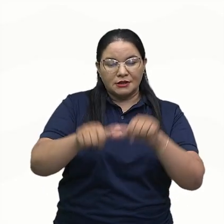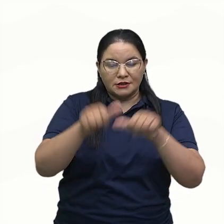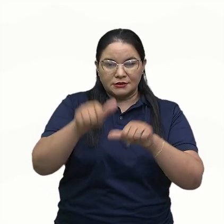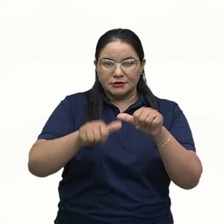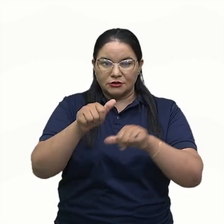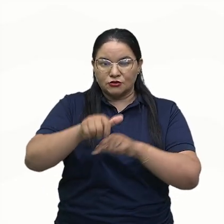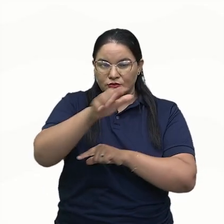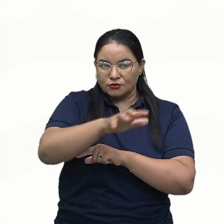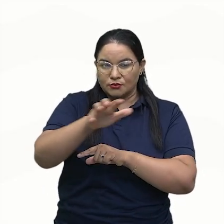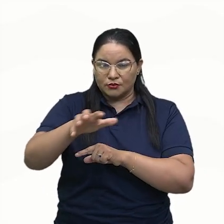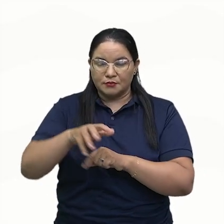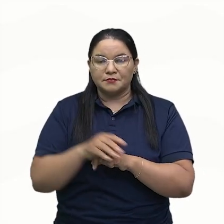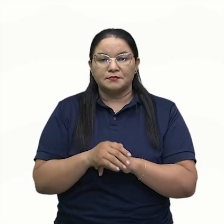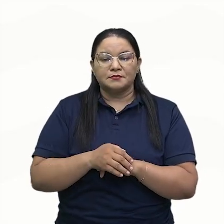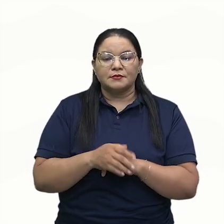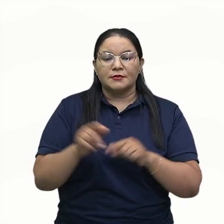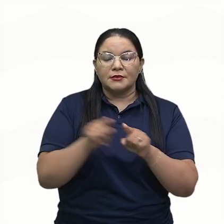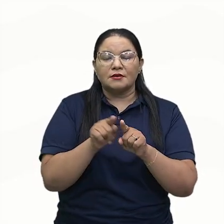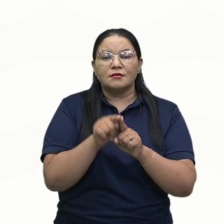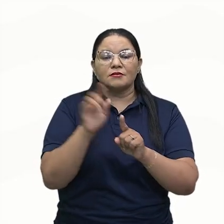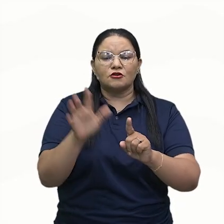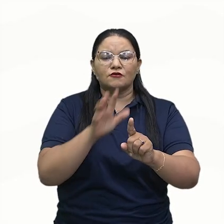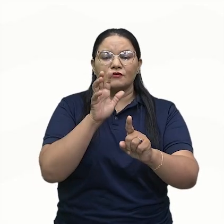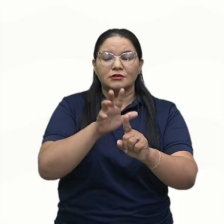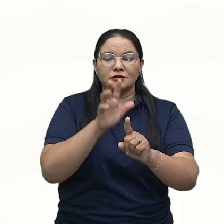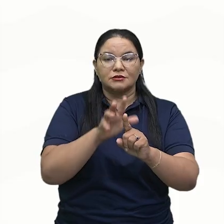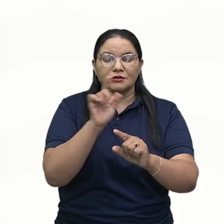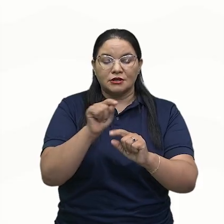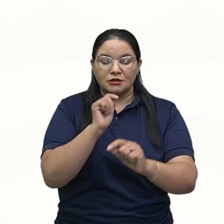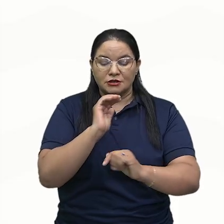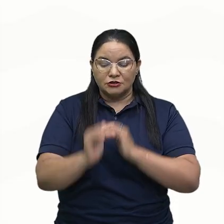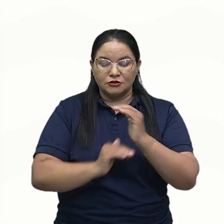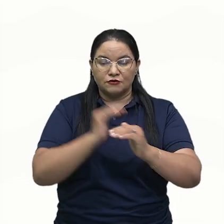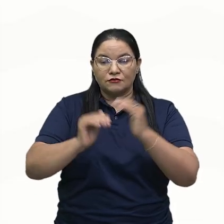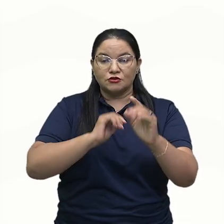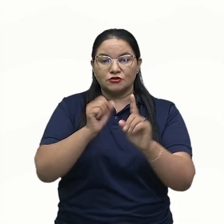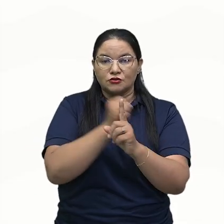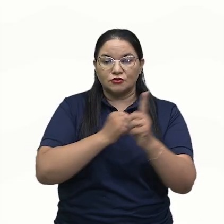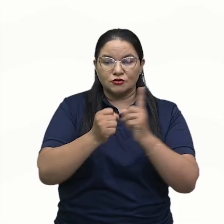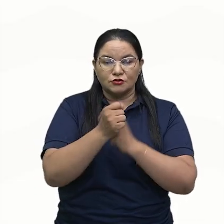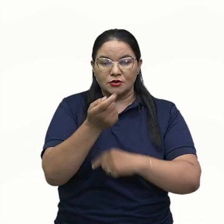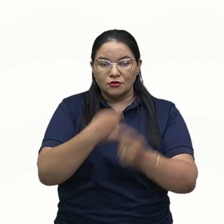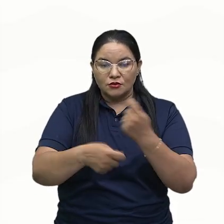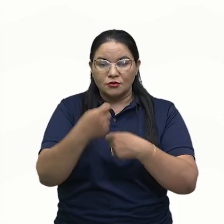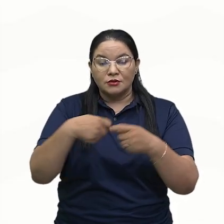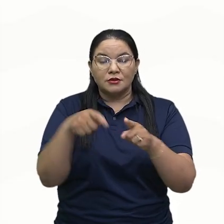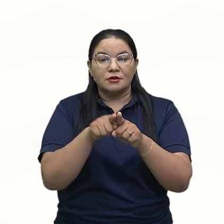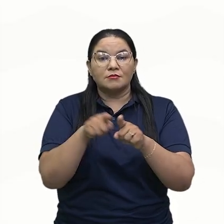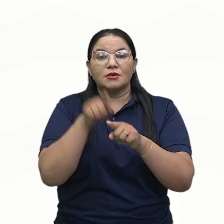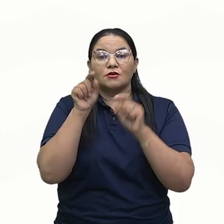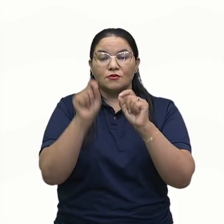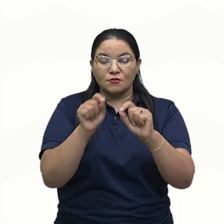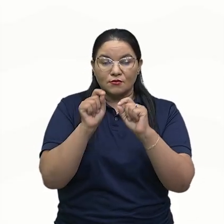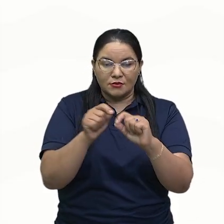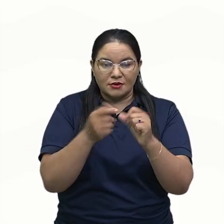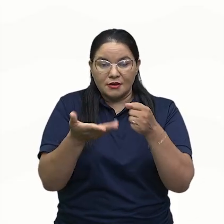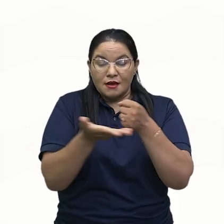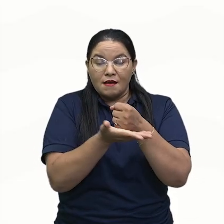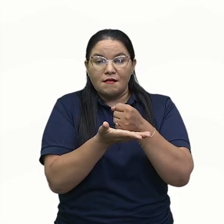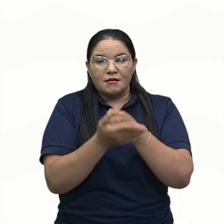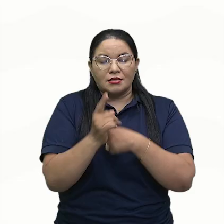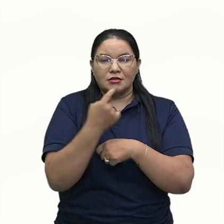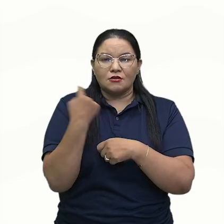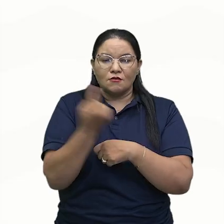Prosseguindo, os setores da economia, eles influenciam no desenvolvimento socioeconômico, né? E eles também são a base para a